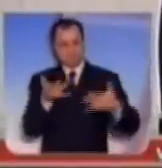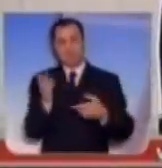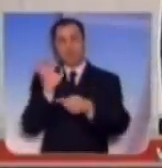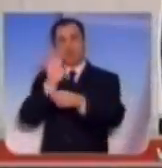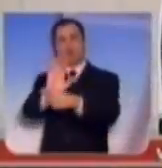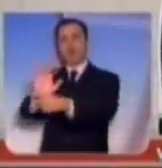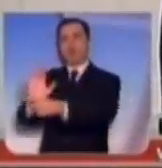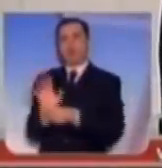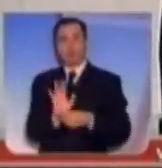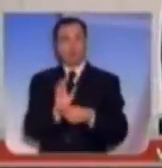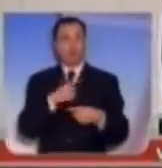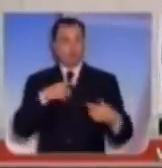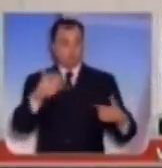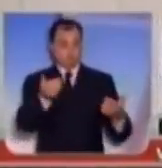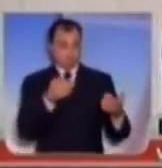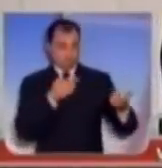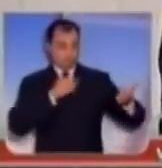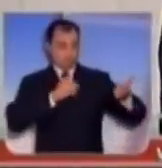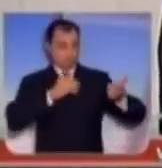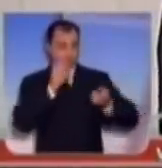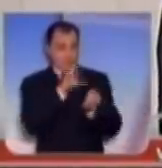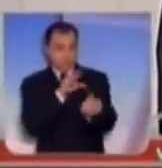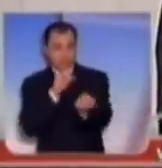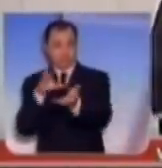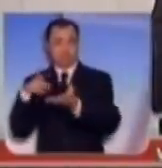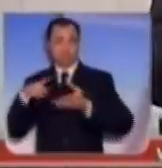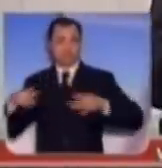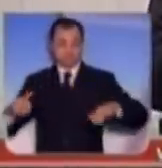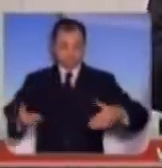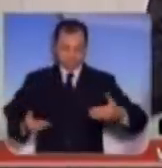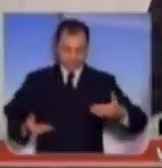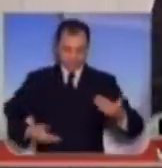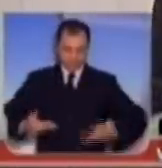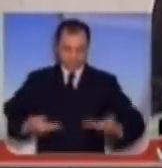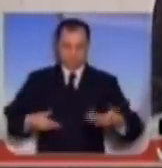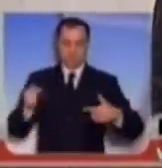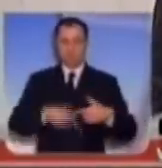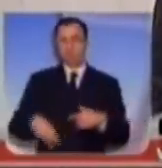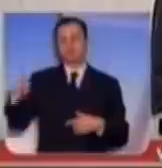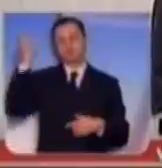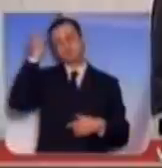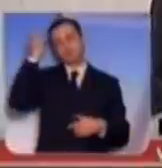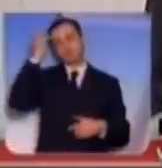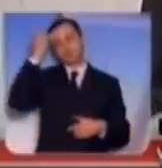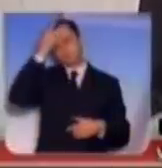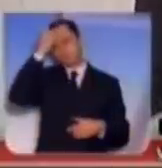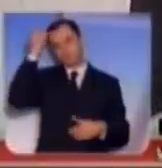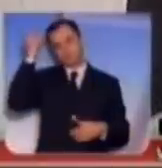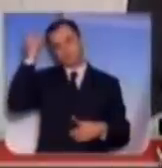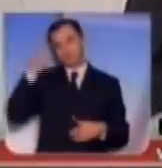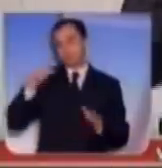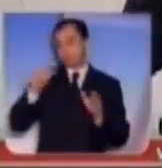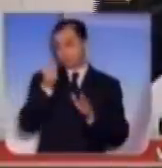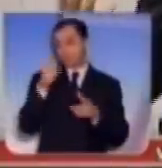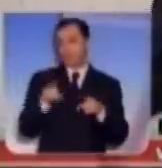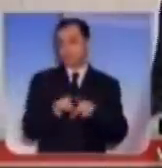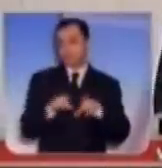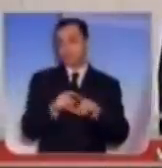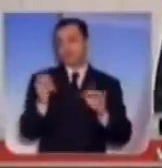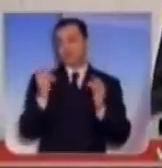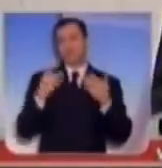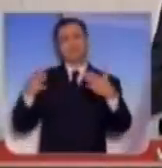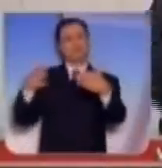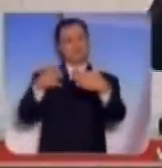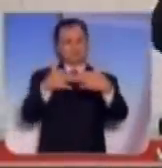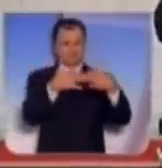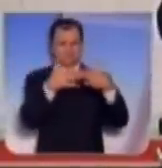apoio aos professores e aos servidores da educação municipal aqui da capital. Primeira coisa. Ao mesmo tempo,